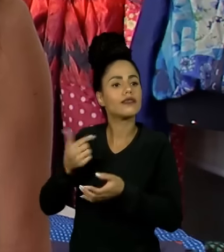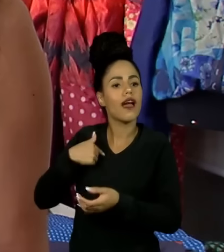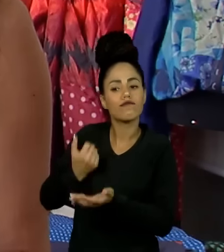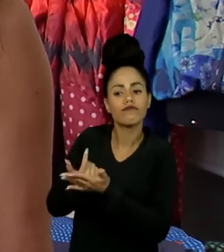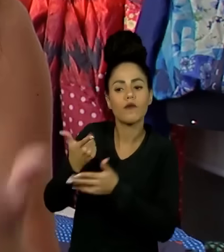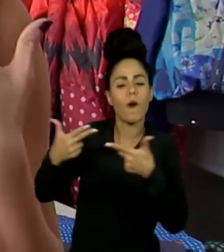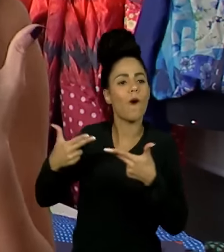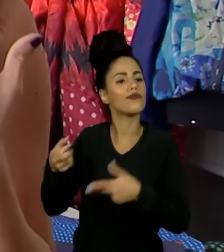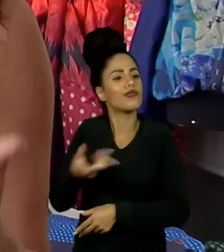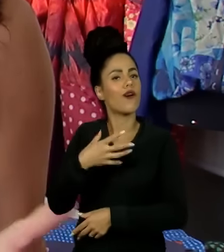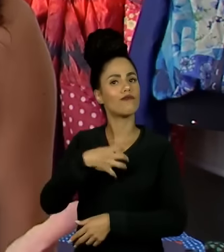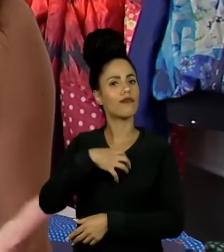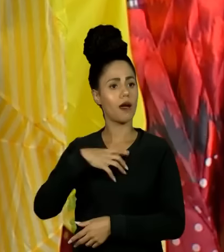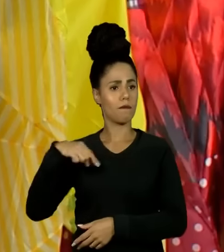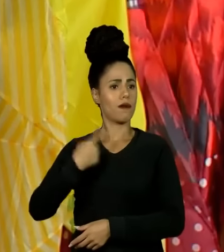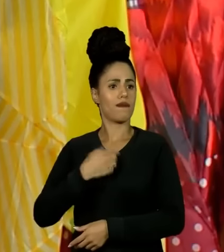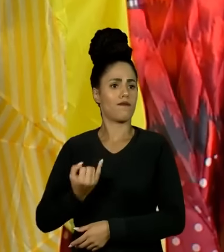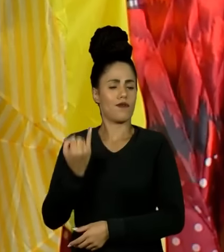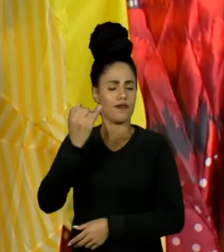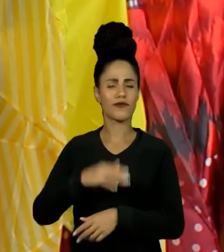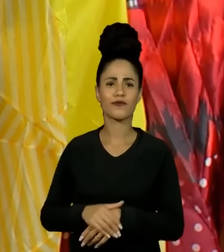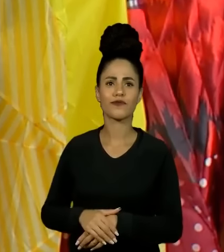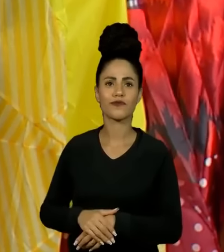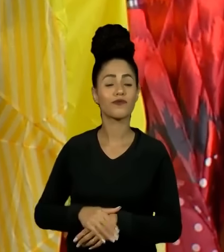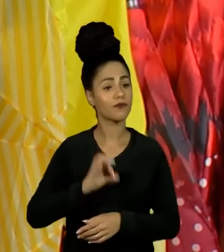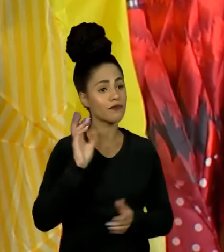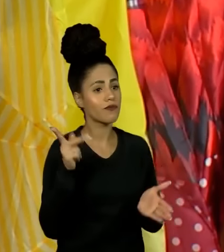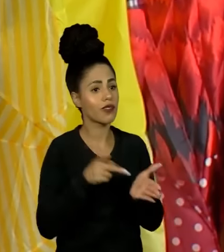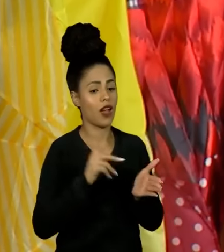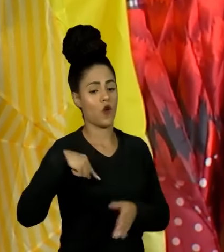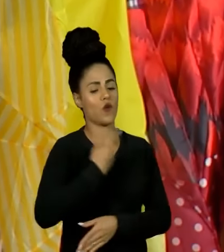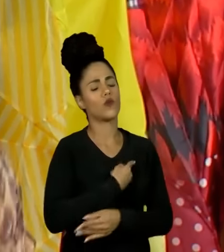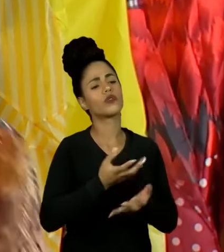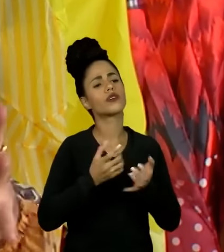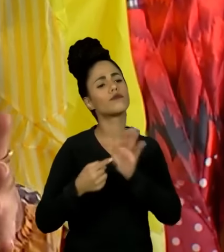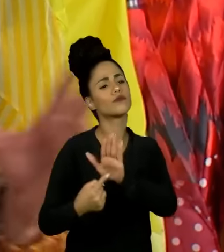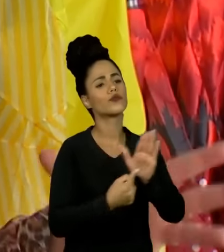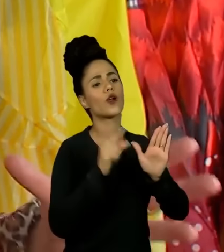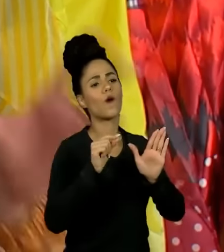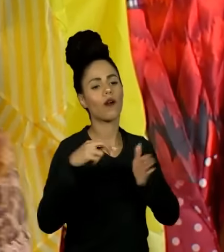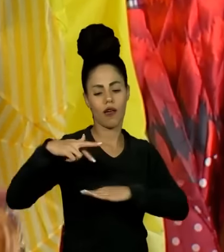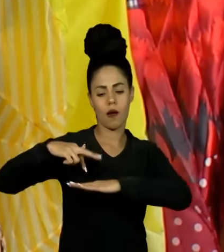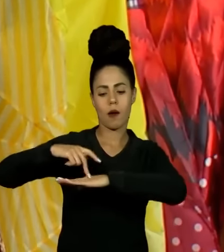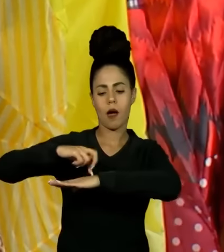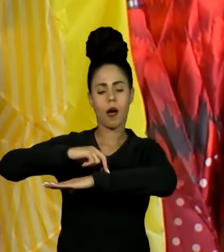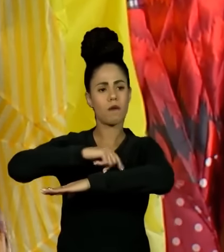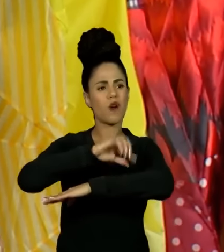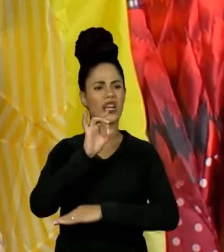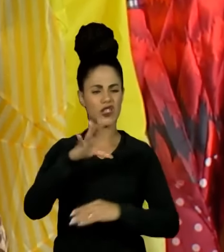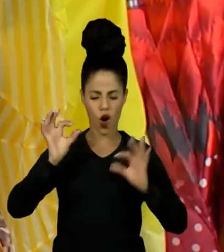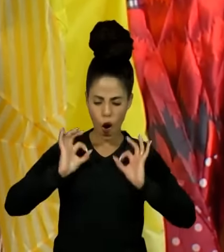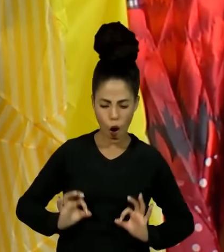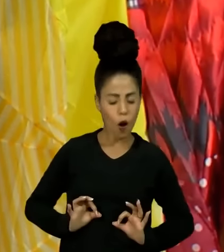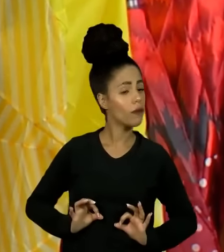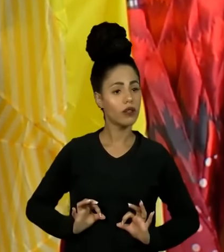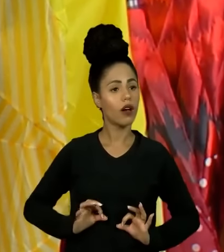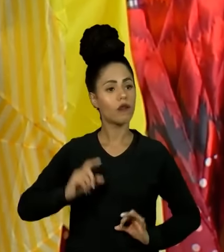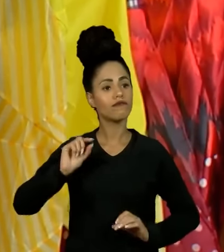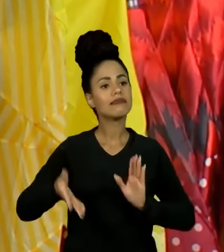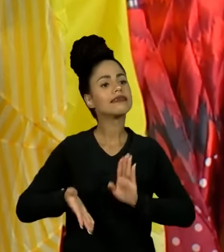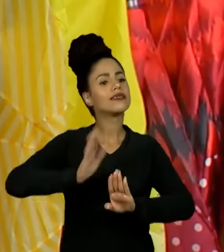faz completamente o sentido para mim. O que a gente quer exatamente é mostrar que a moda não é mais sobre roupas, a moda é sobre